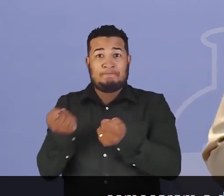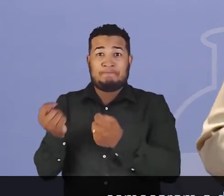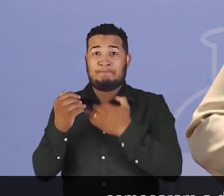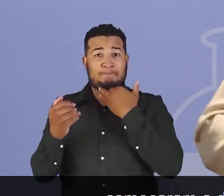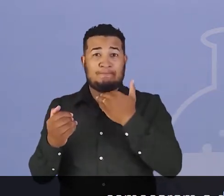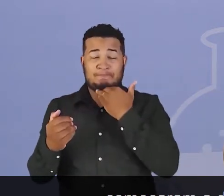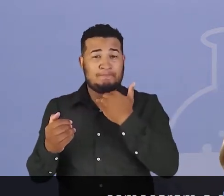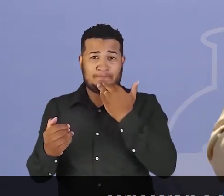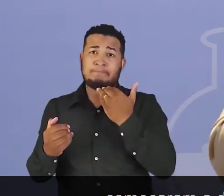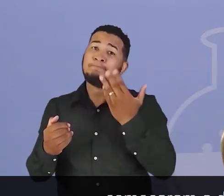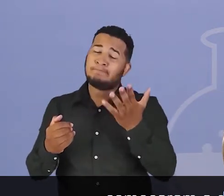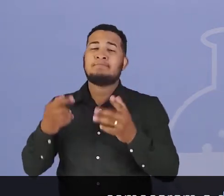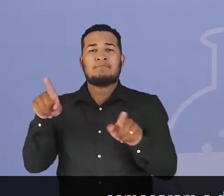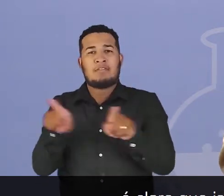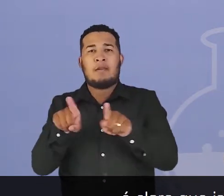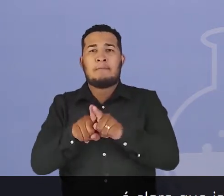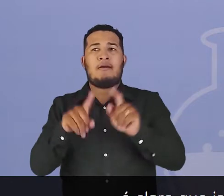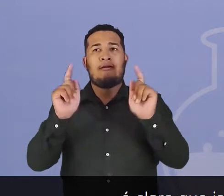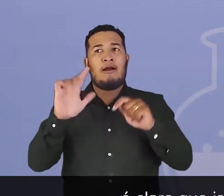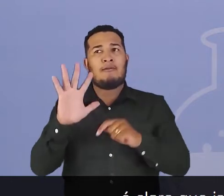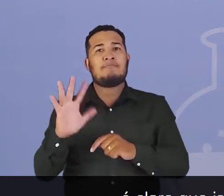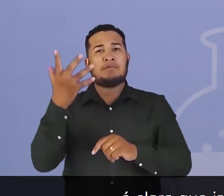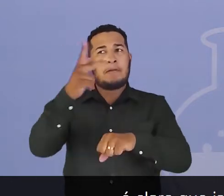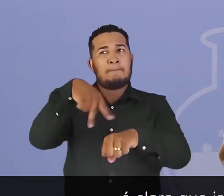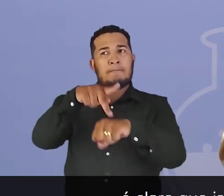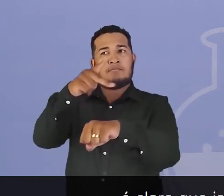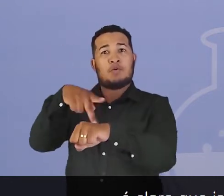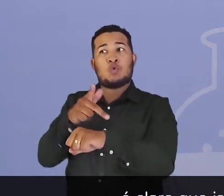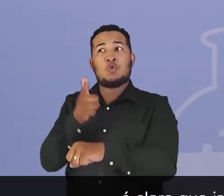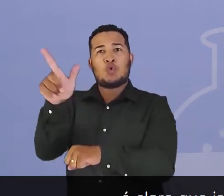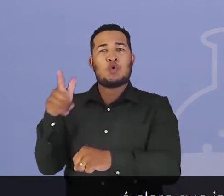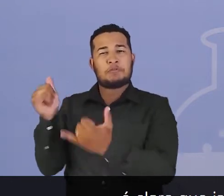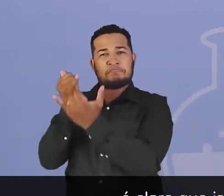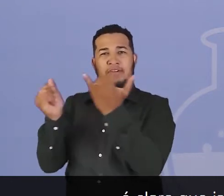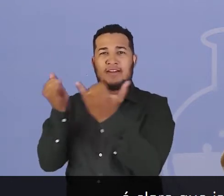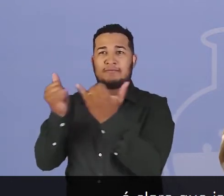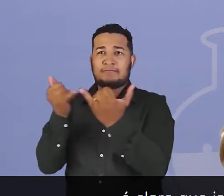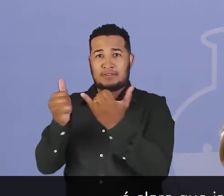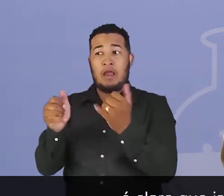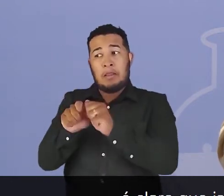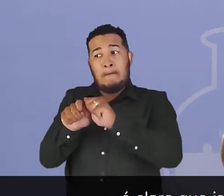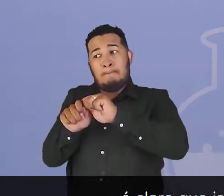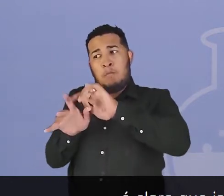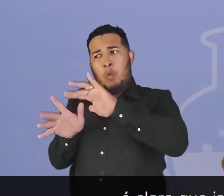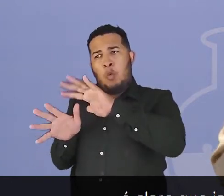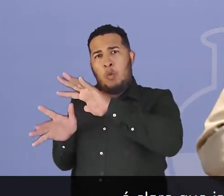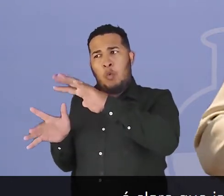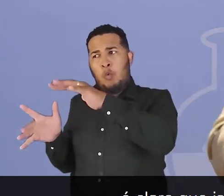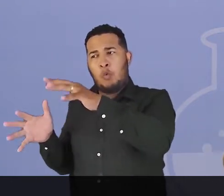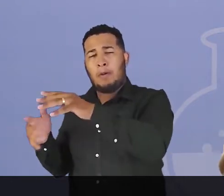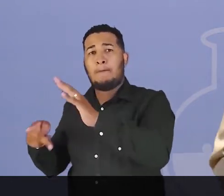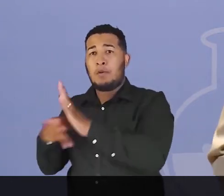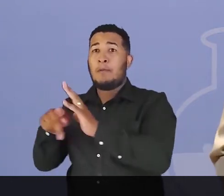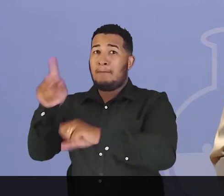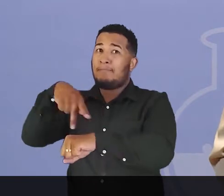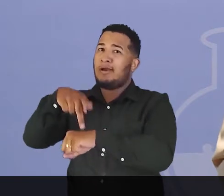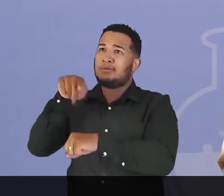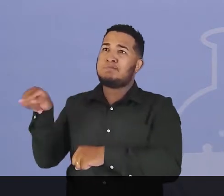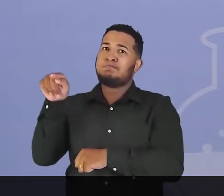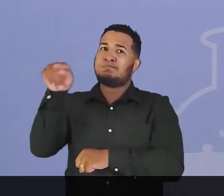sua moeda, claro que isso também poderia ocorrer em outros países e isso se alastrou em